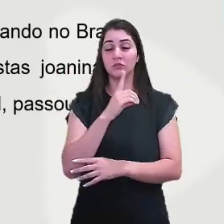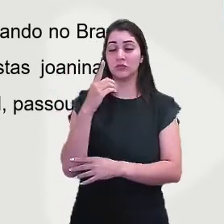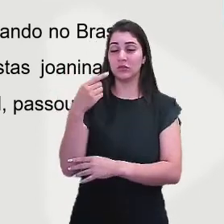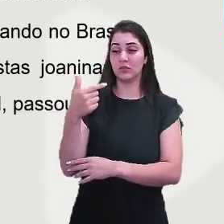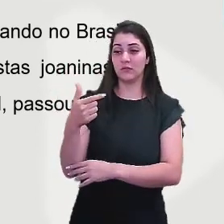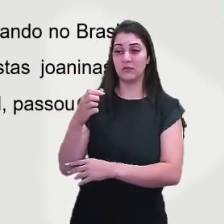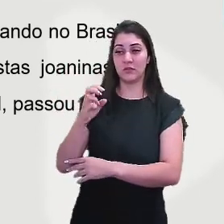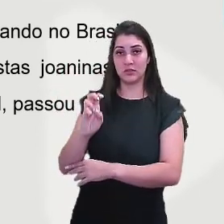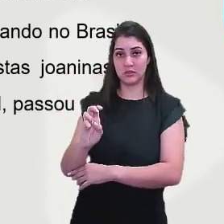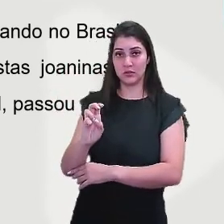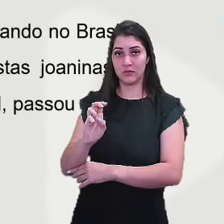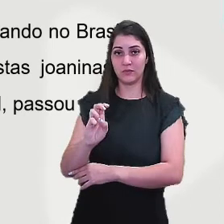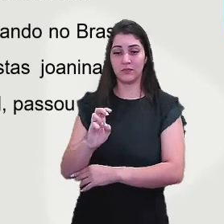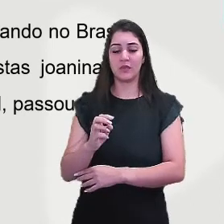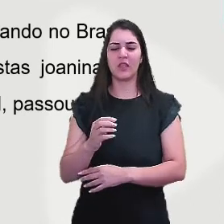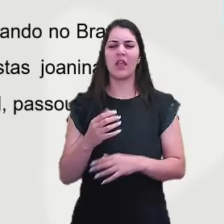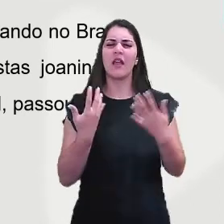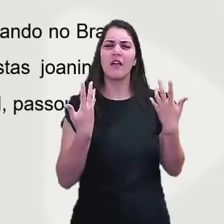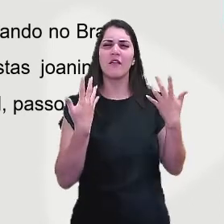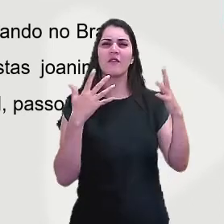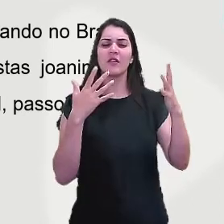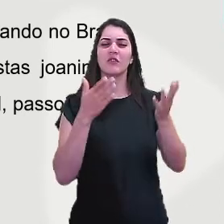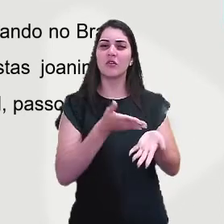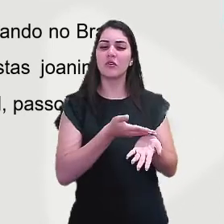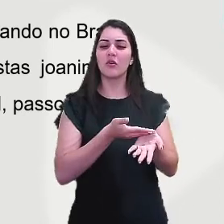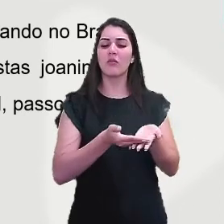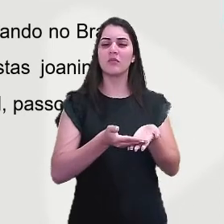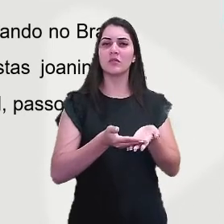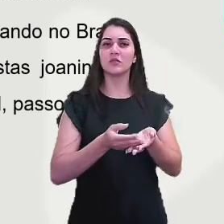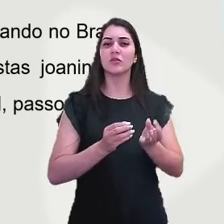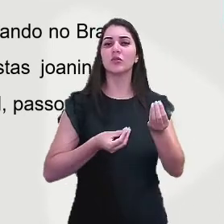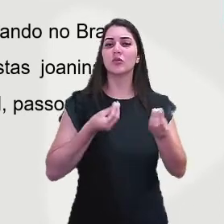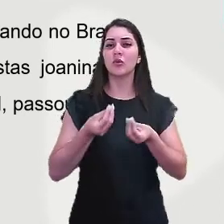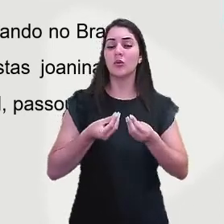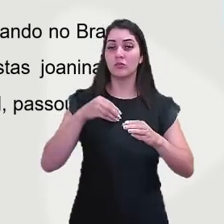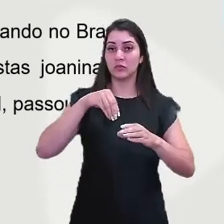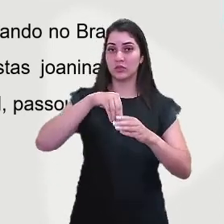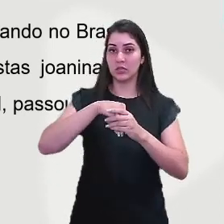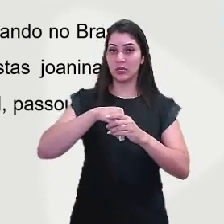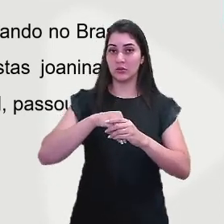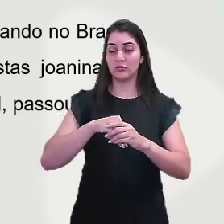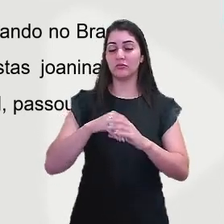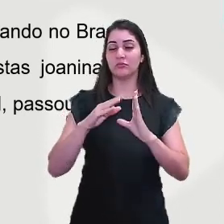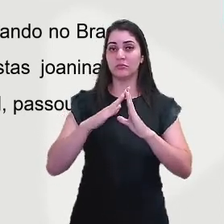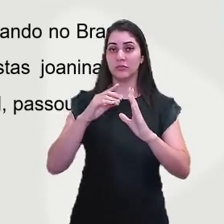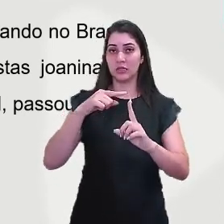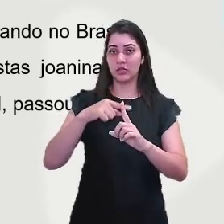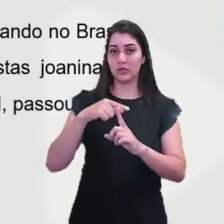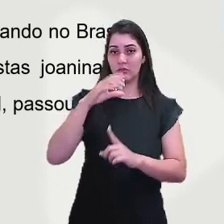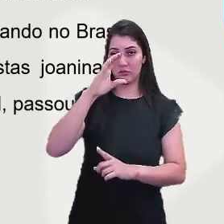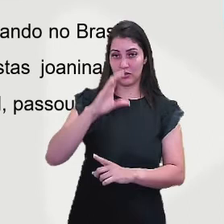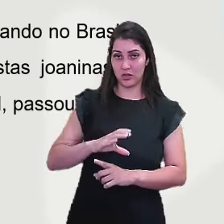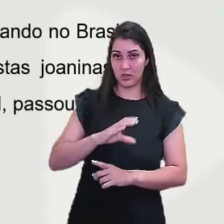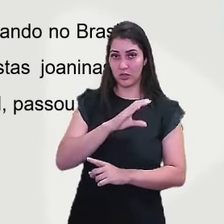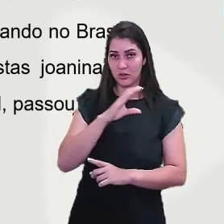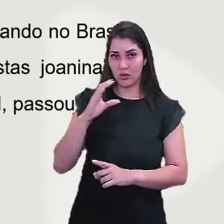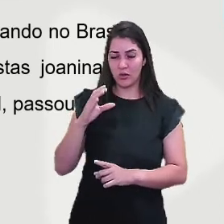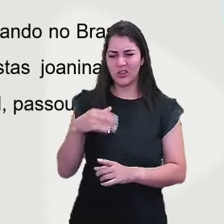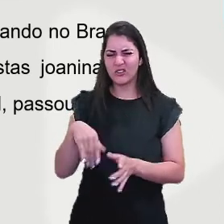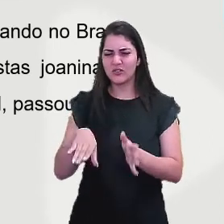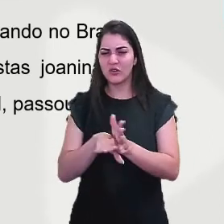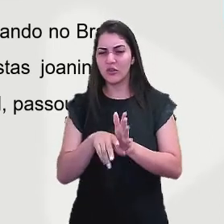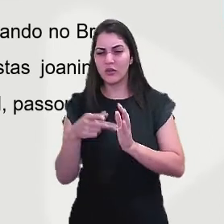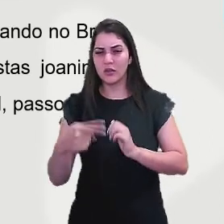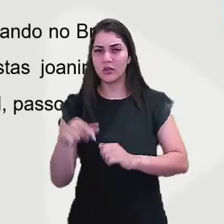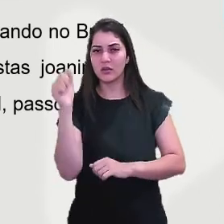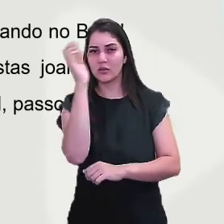festa então ganhou corpo dentro da Igreja Católica, chegando no Brasil pelos portugueses. Inicialmente, elas eram